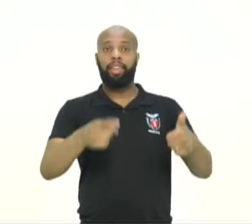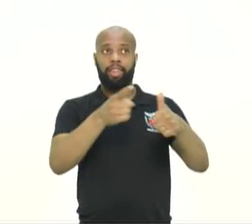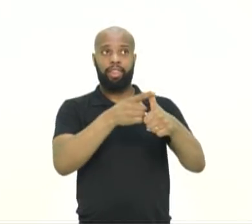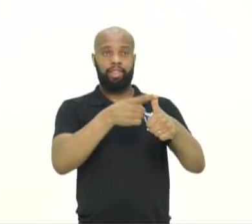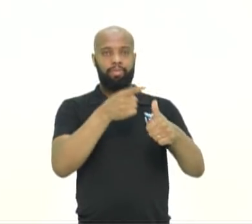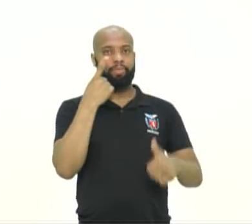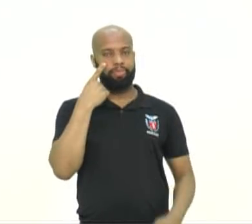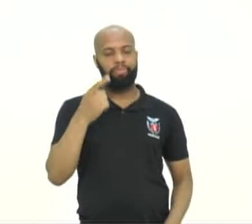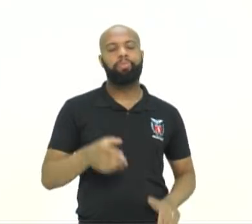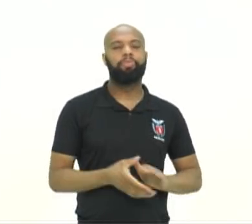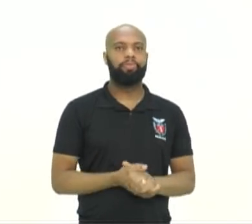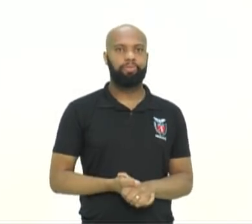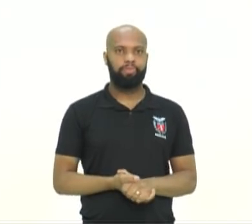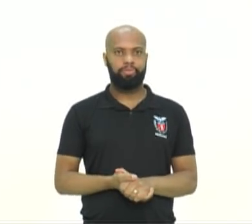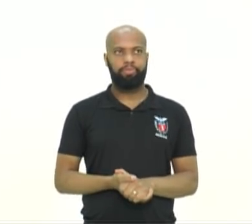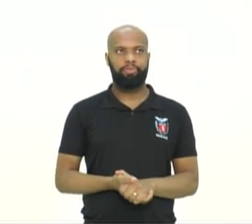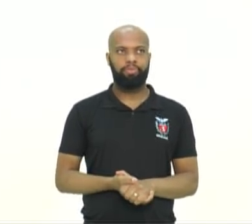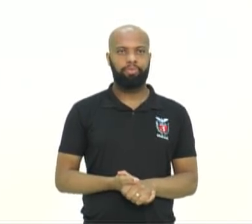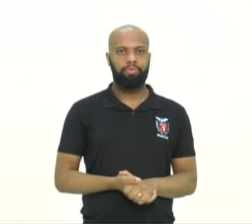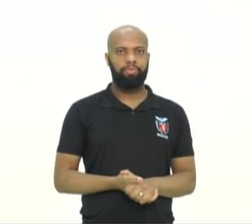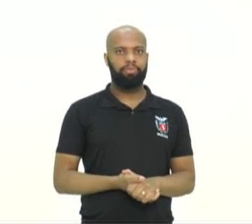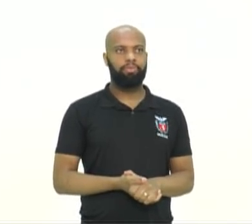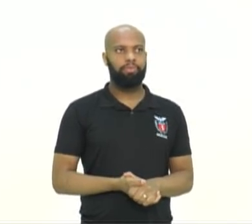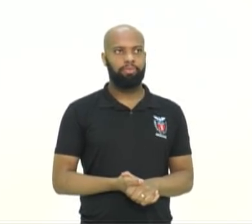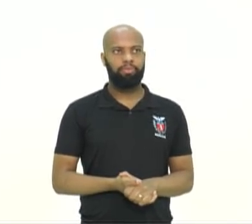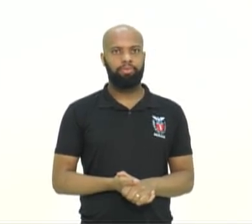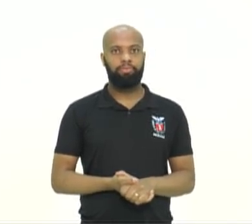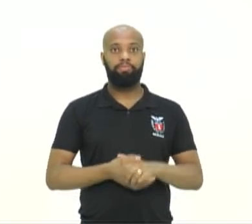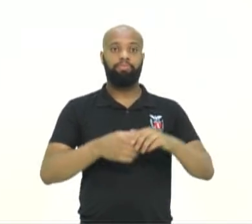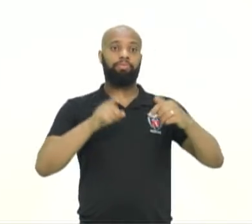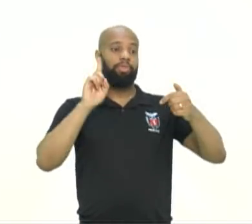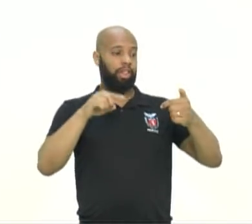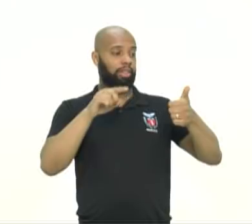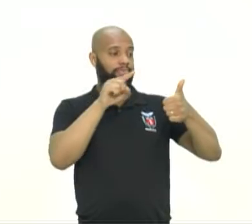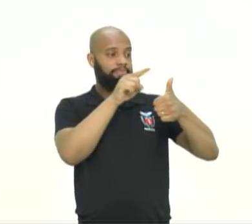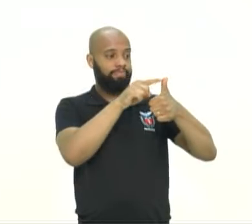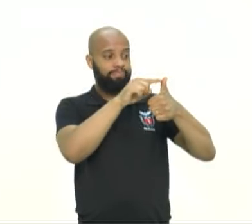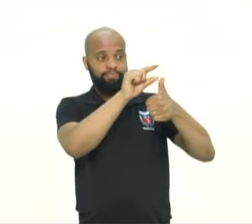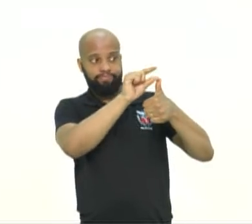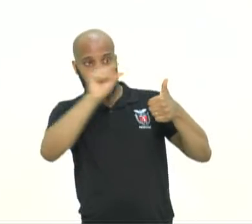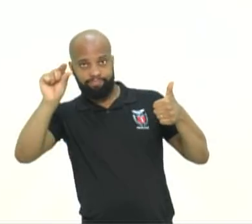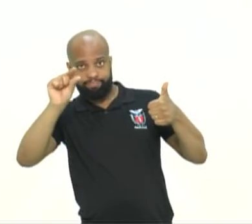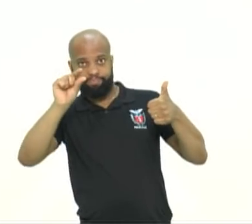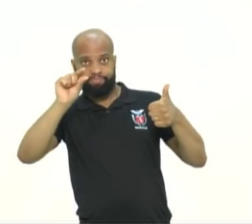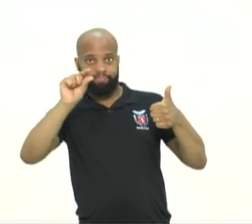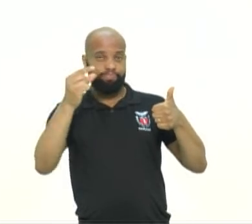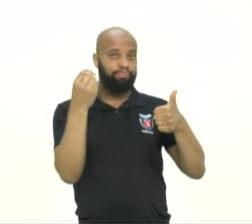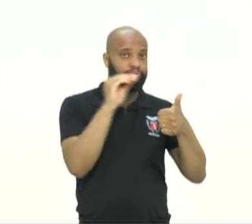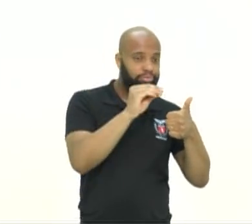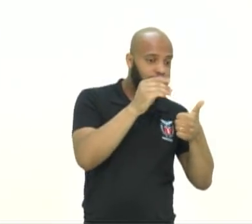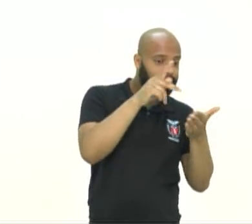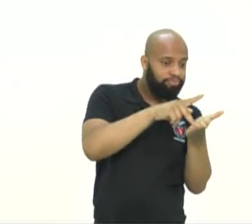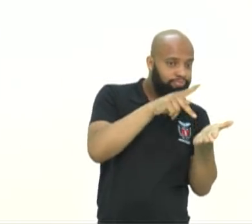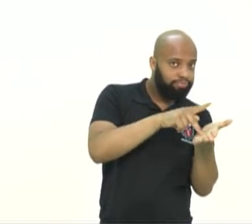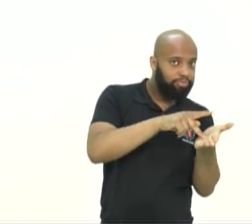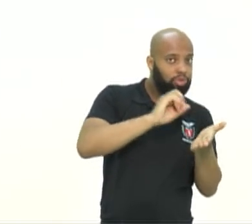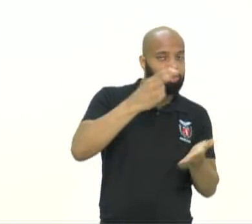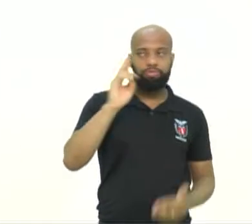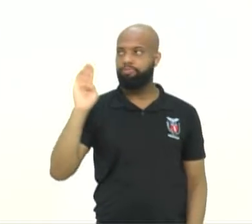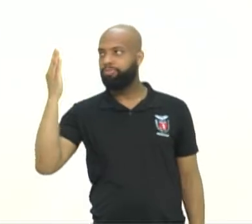A, Vicky Muniz is from the United States. O que você